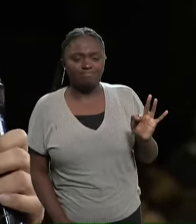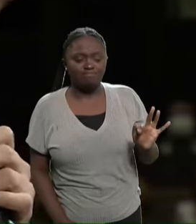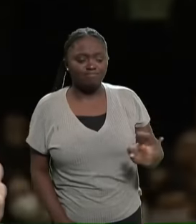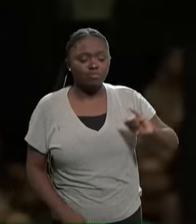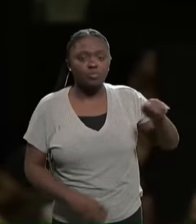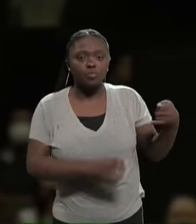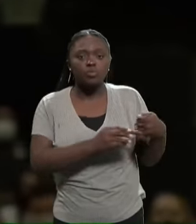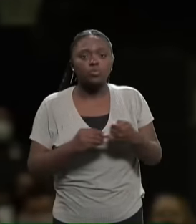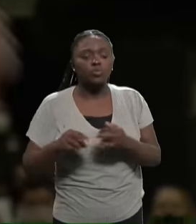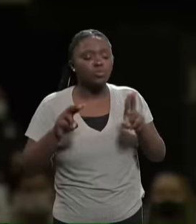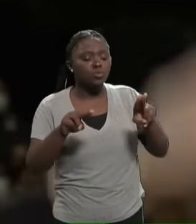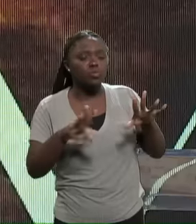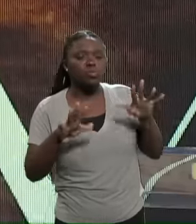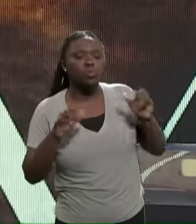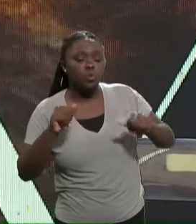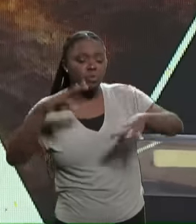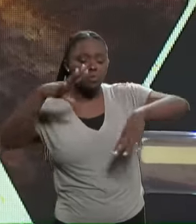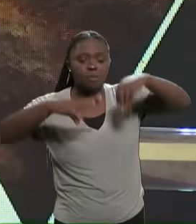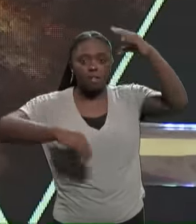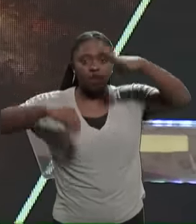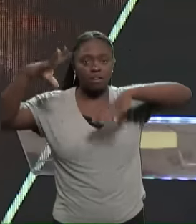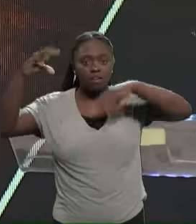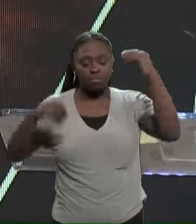Josué nunca caminó en un palacio.